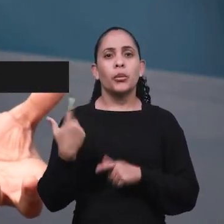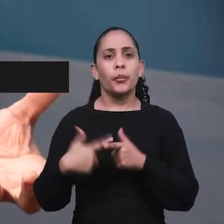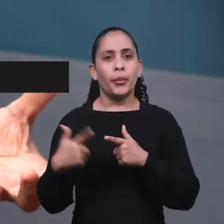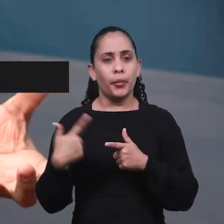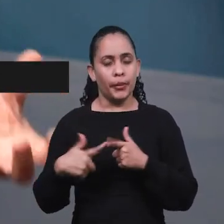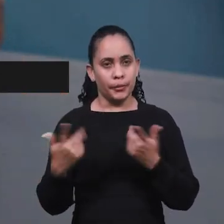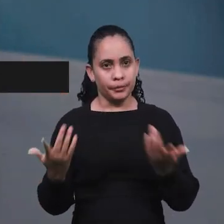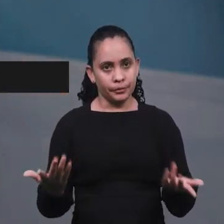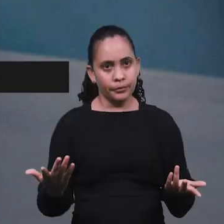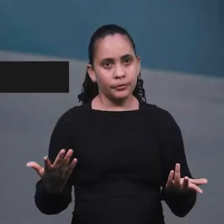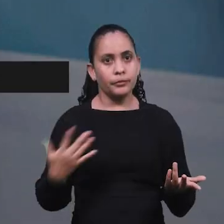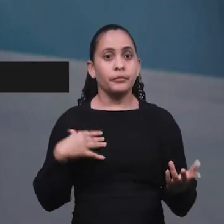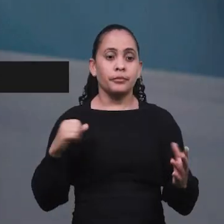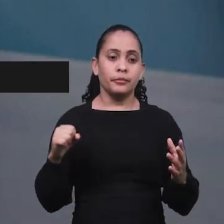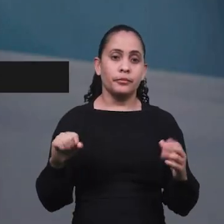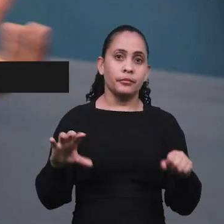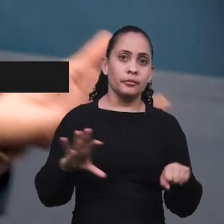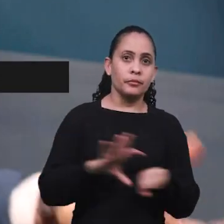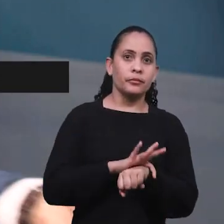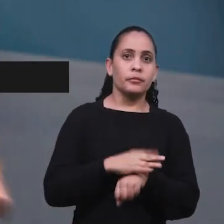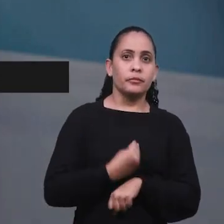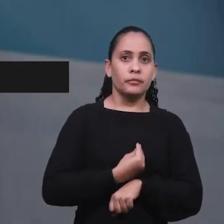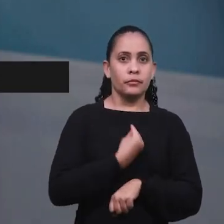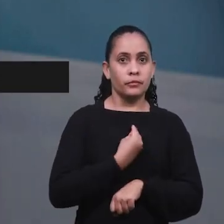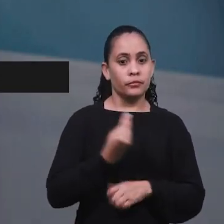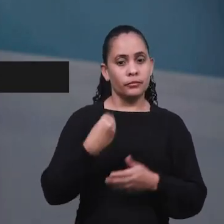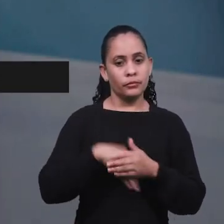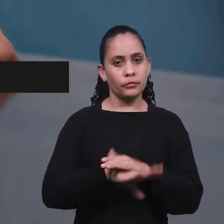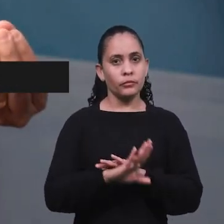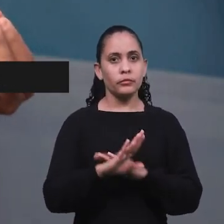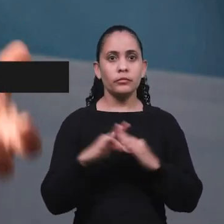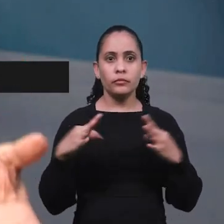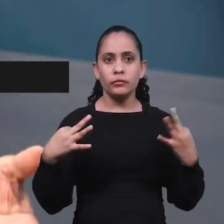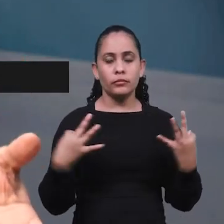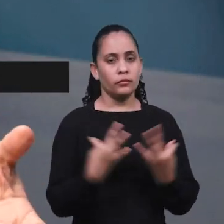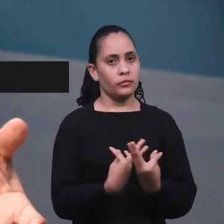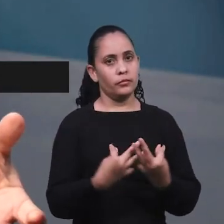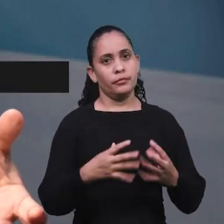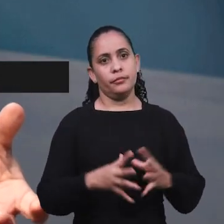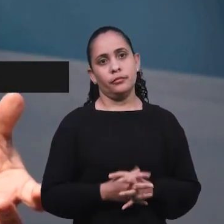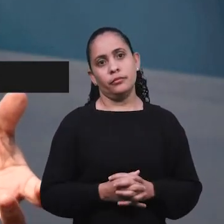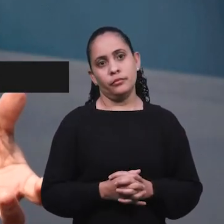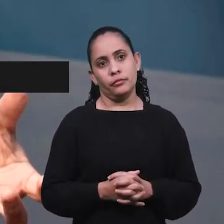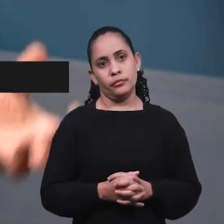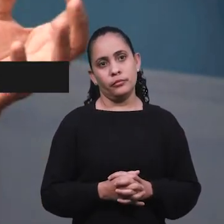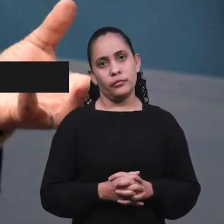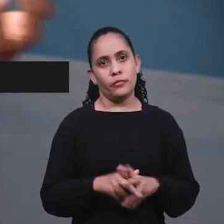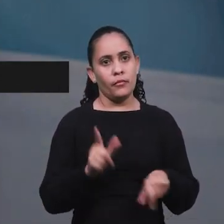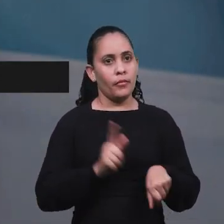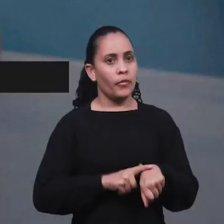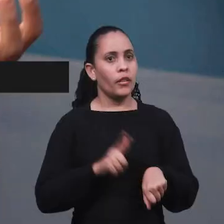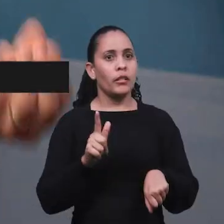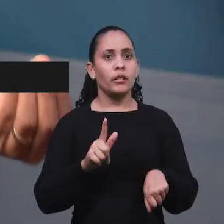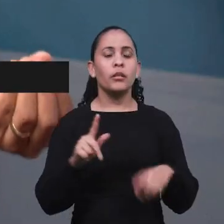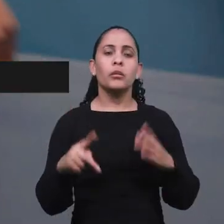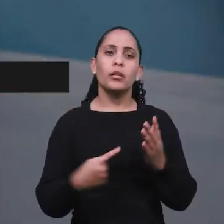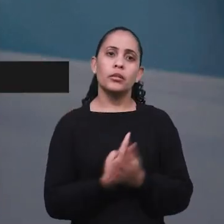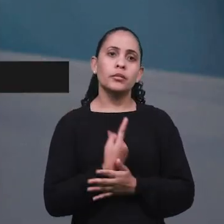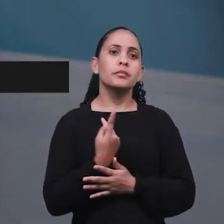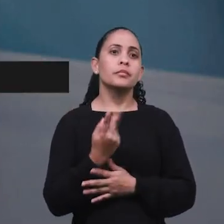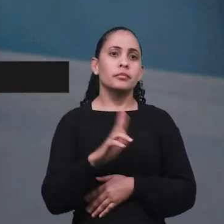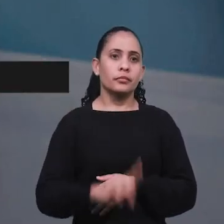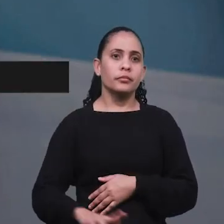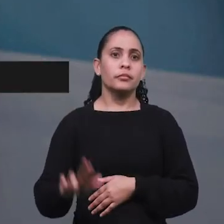para cuidar. Então, por isso que o seguro ele deve entrar no planejamento financeiro de toda a família. Porque em algum momento ou outro,